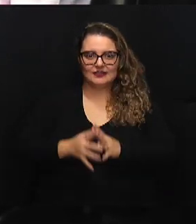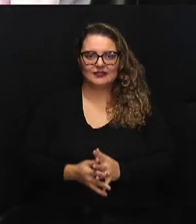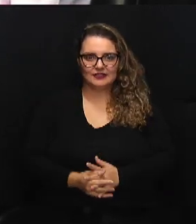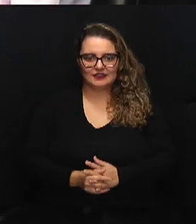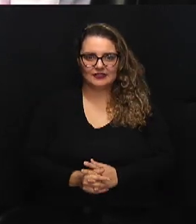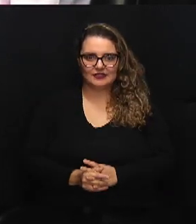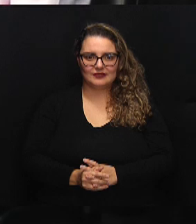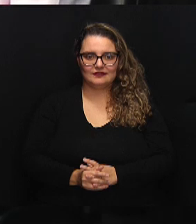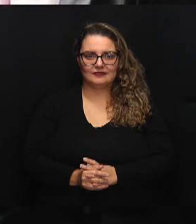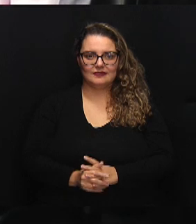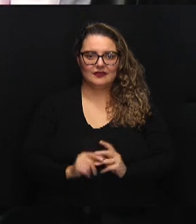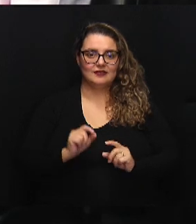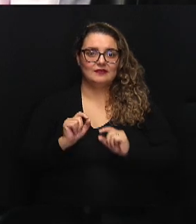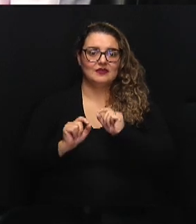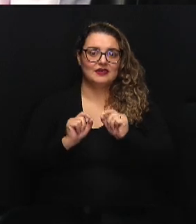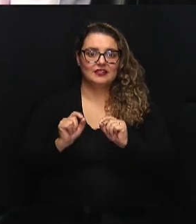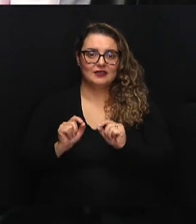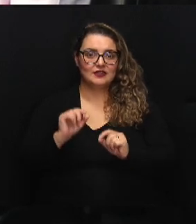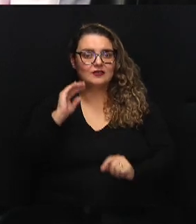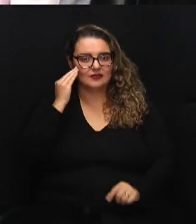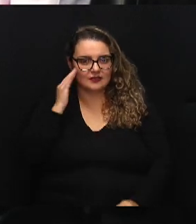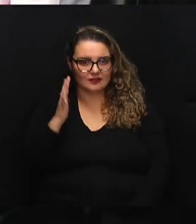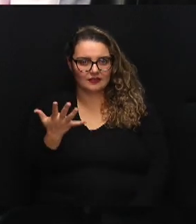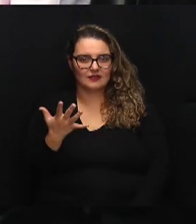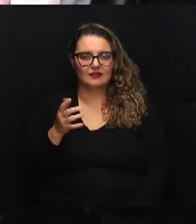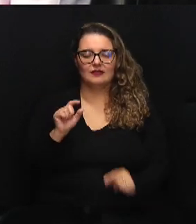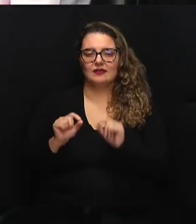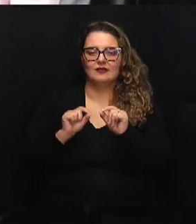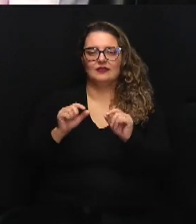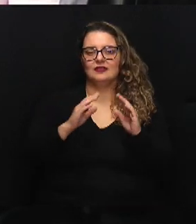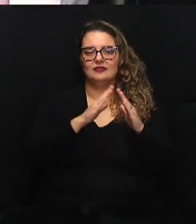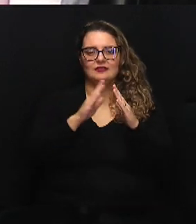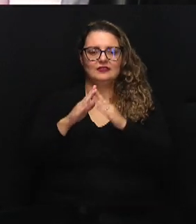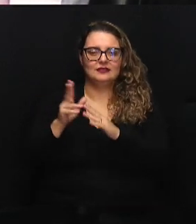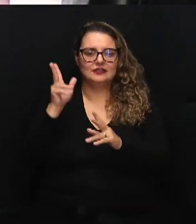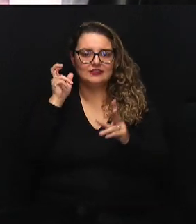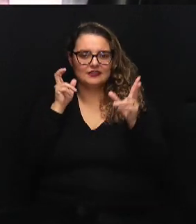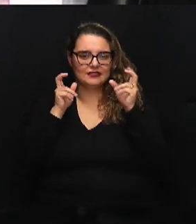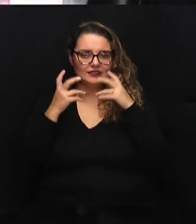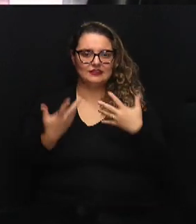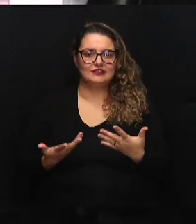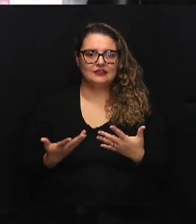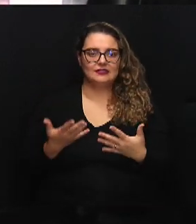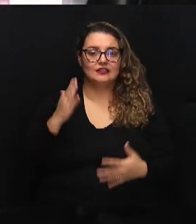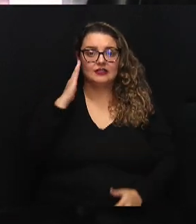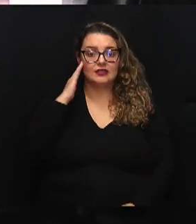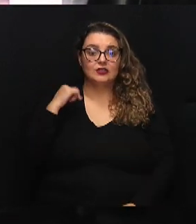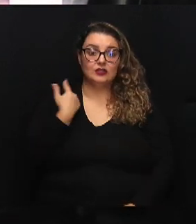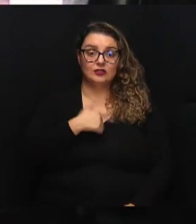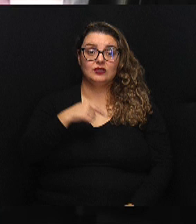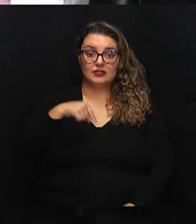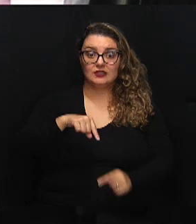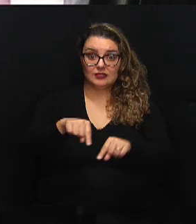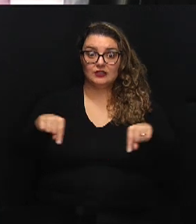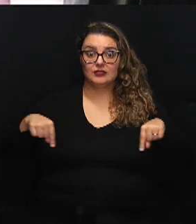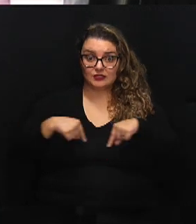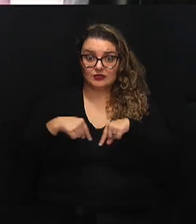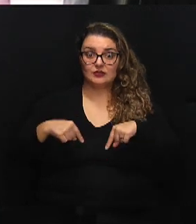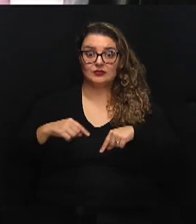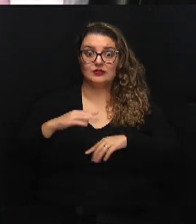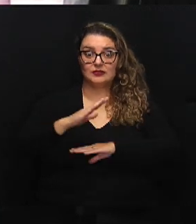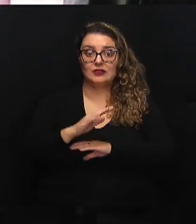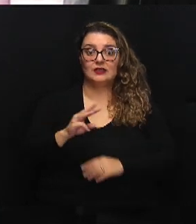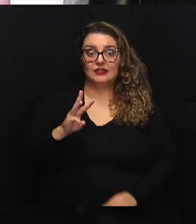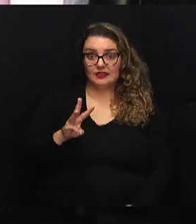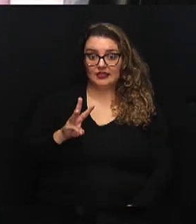gente, para quem não entende aqui um pouquinho, que está em casa, está ouvindo e está entendendo, a gente tem aqui no estúdio do Na Casa do Povo 3